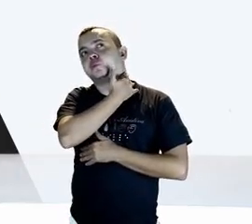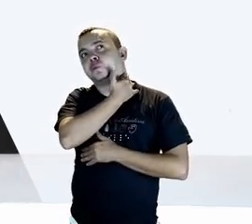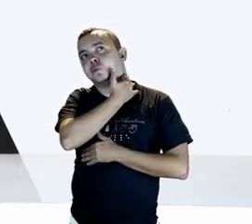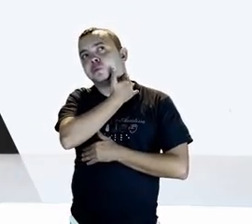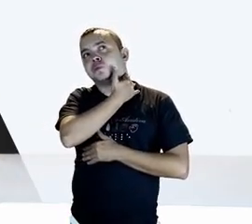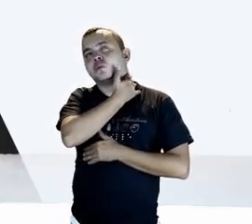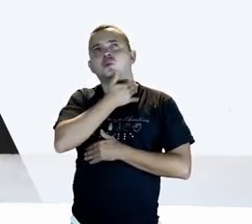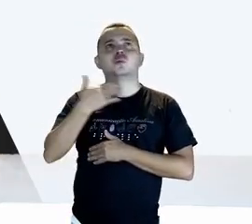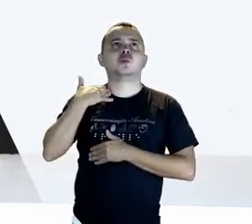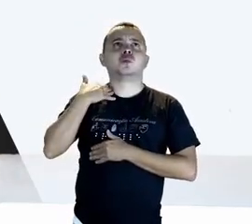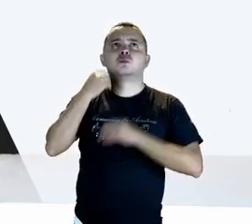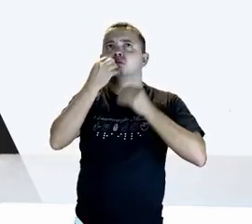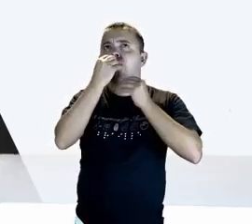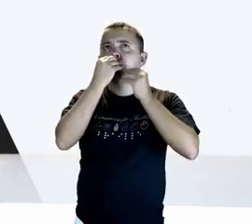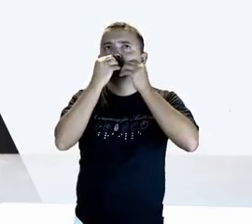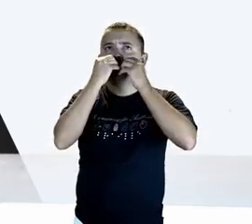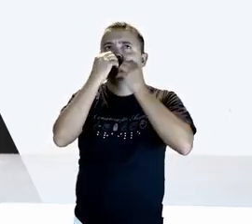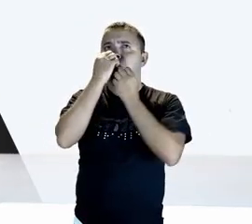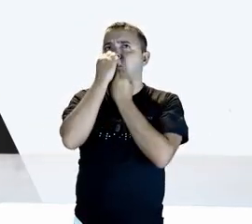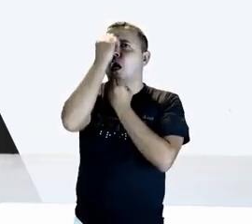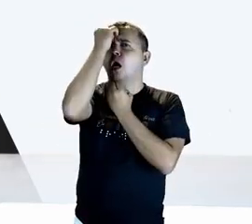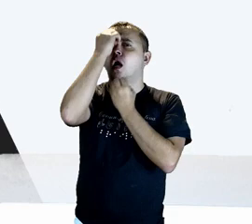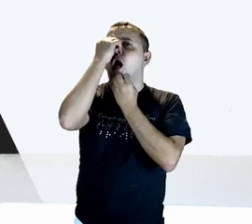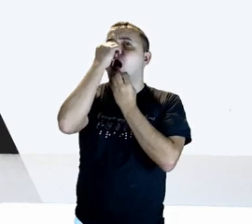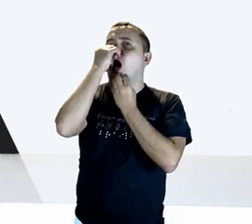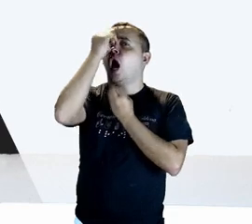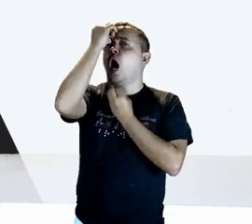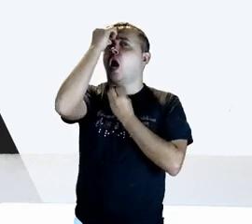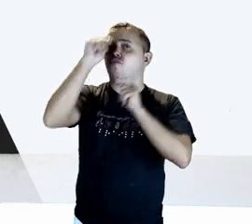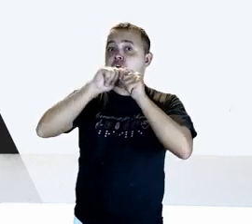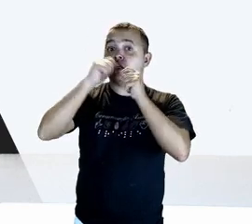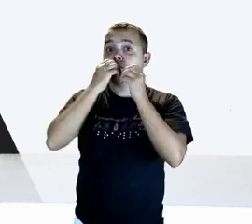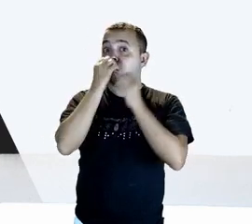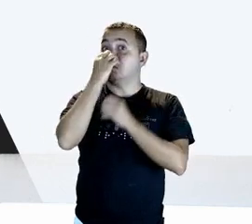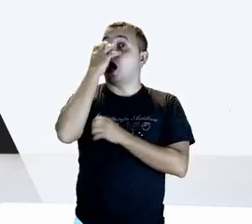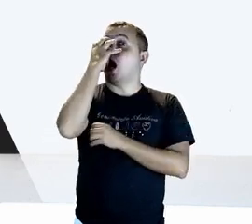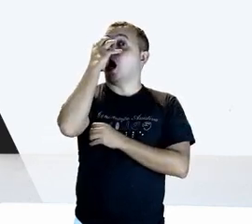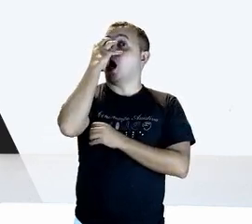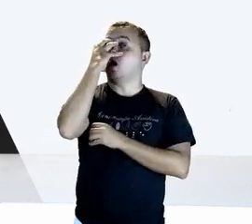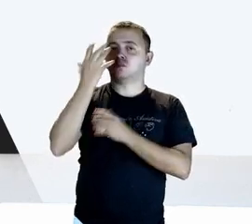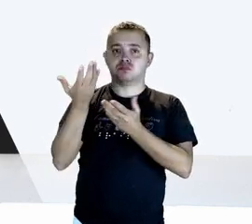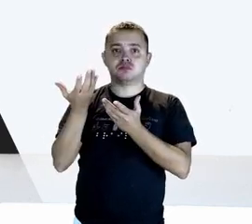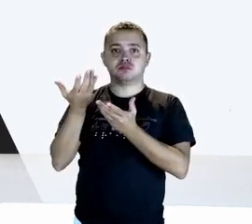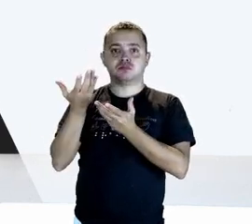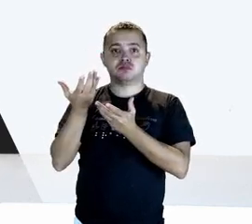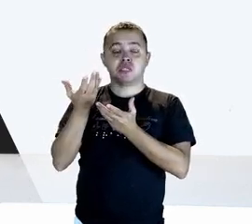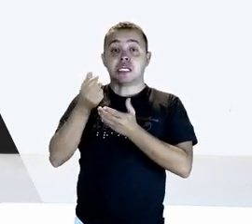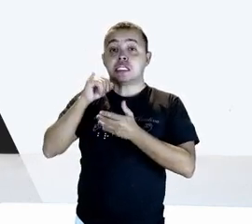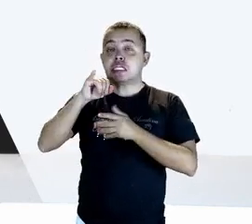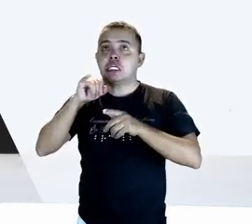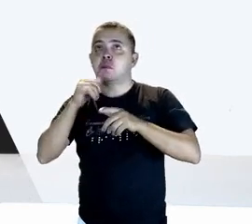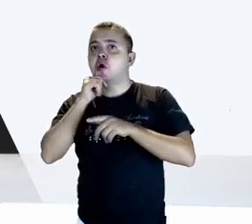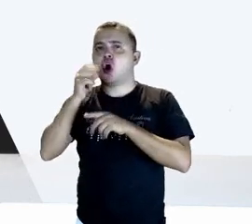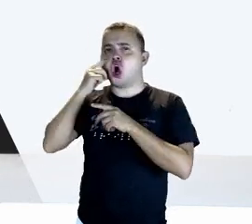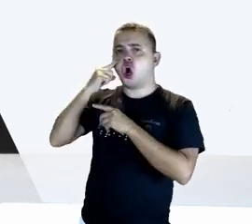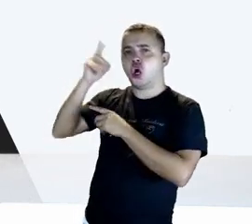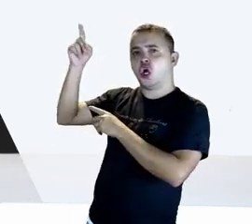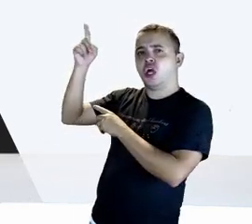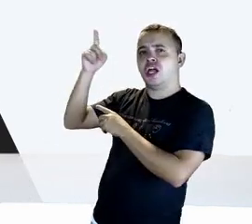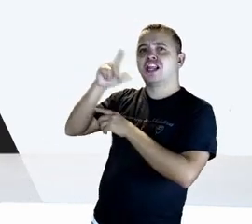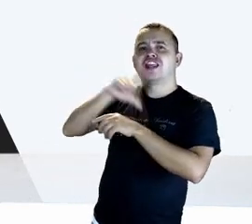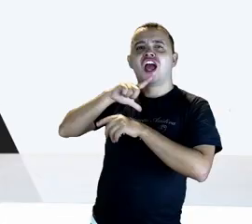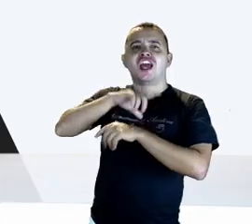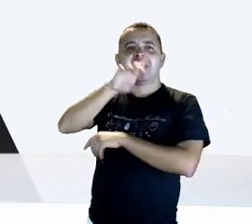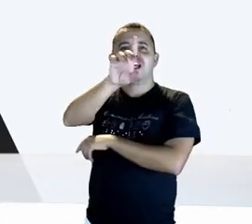A desocupação das vias aéreas da pessoa, removendo